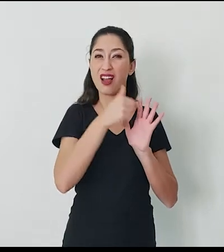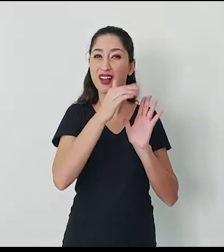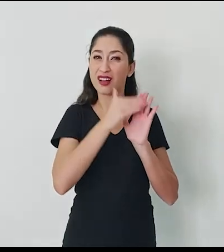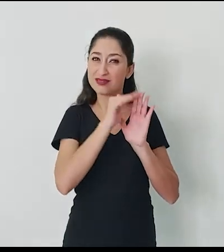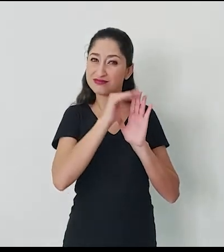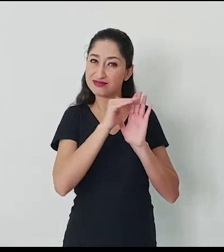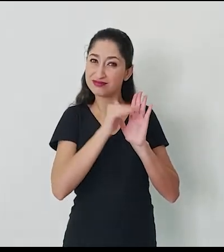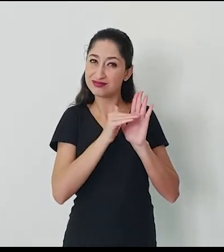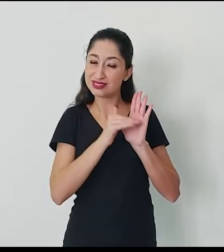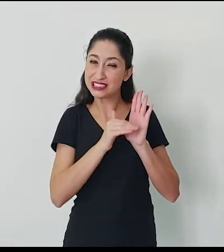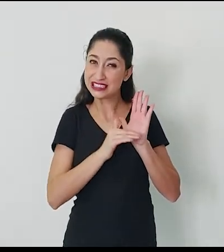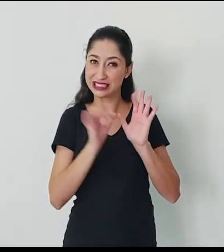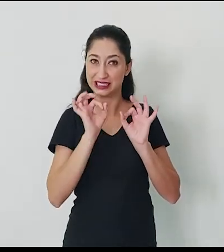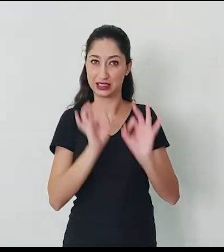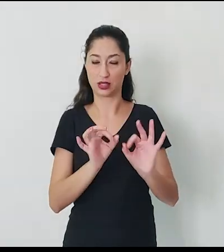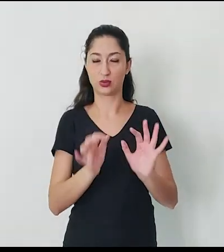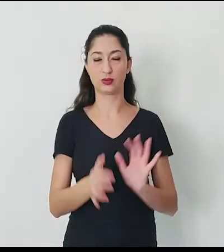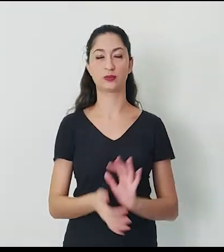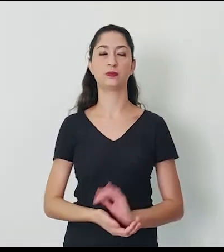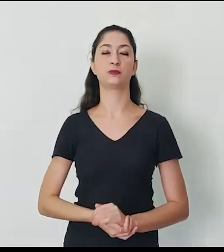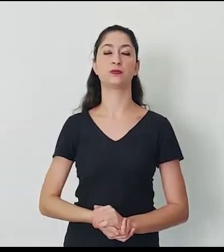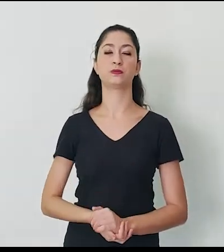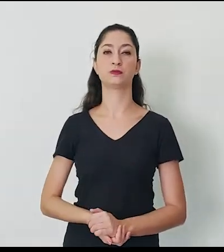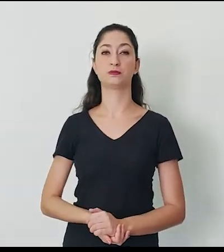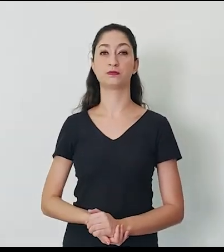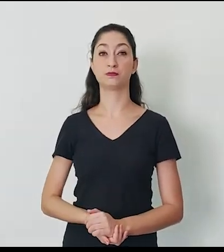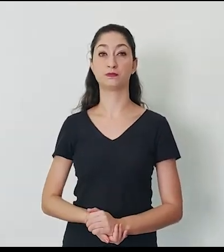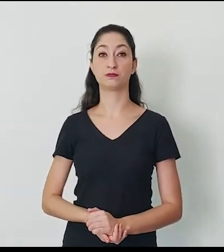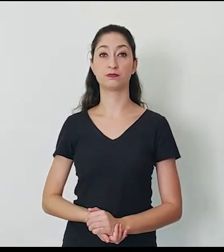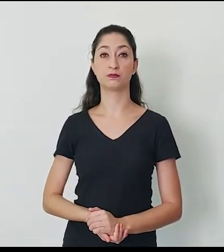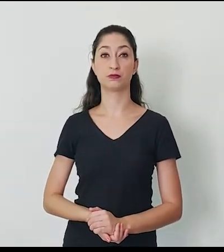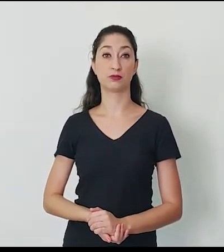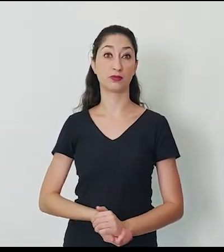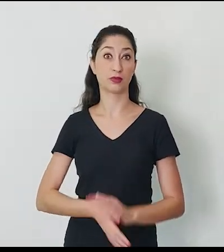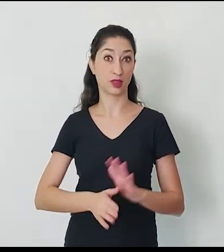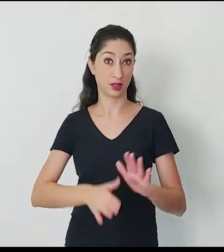como eu disse no início do vídeo, não ficar uma coisa assim muito abstrata, né?